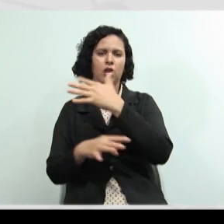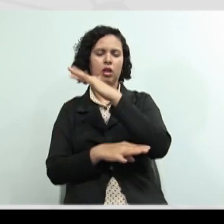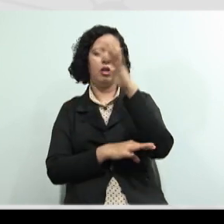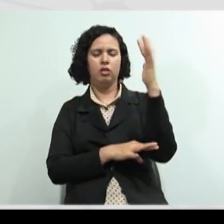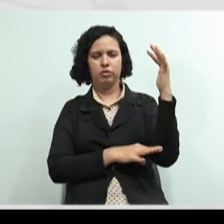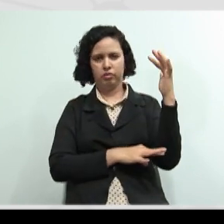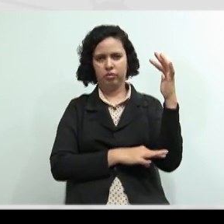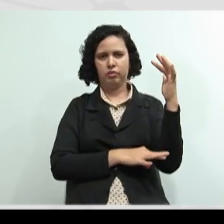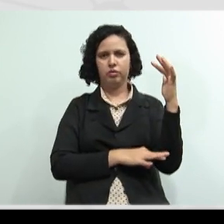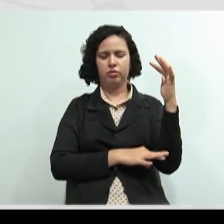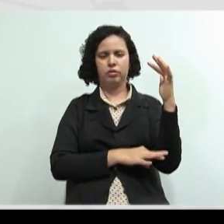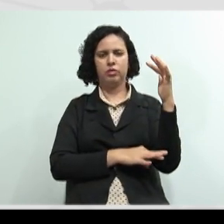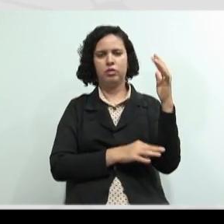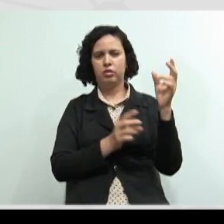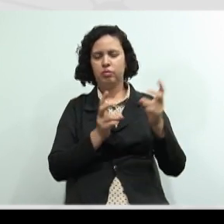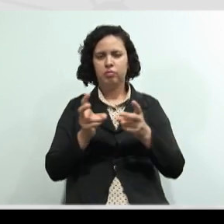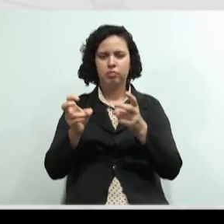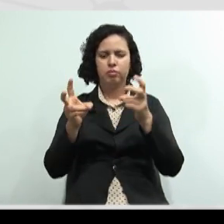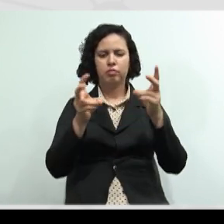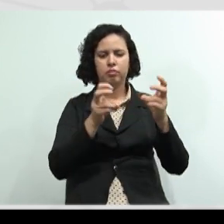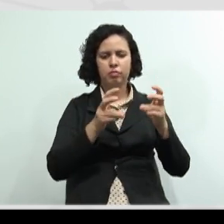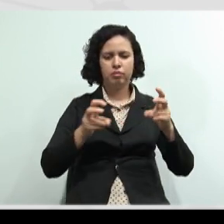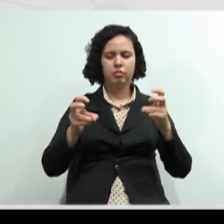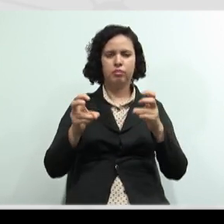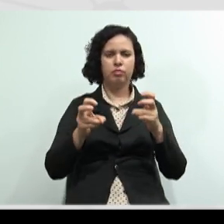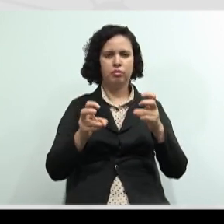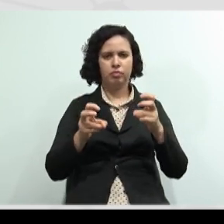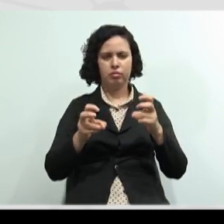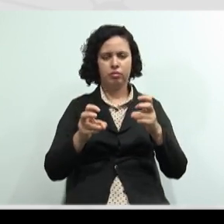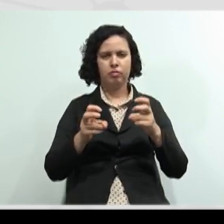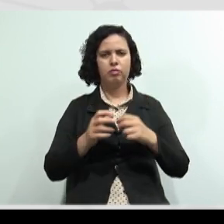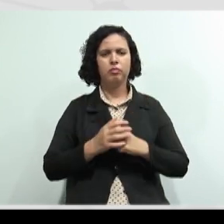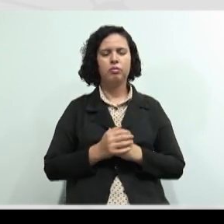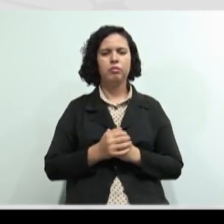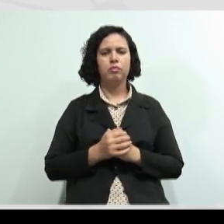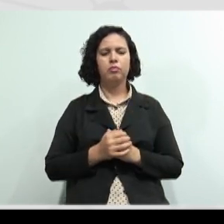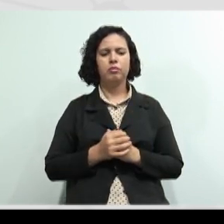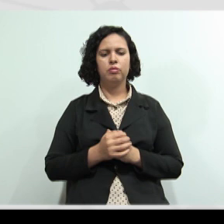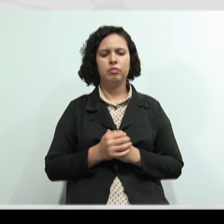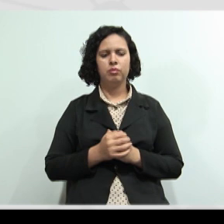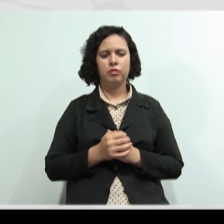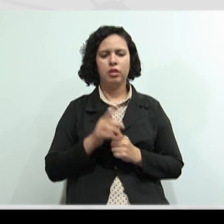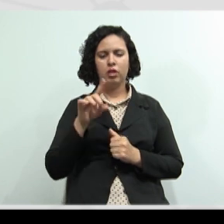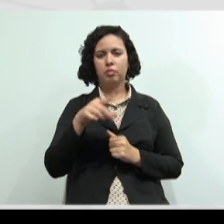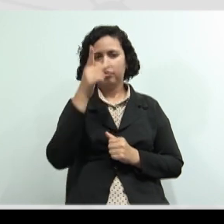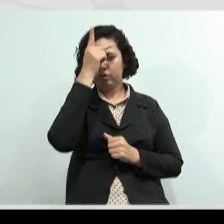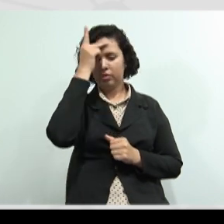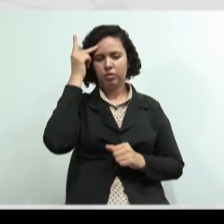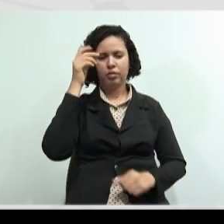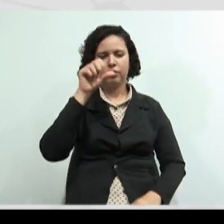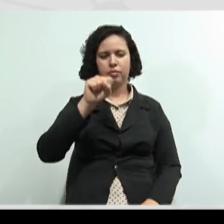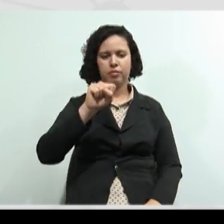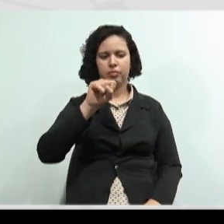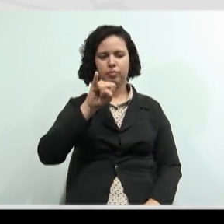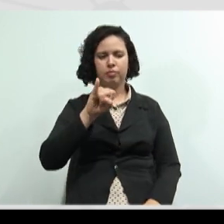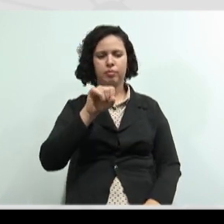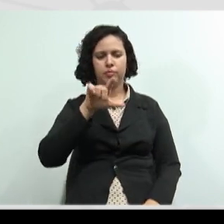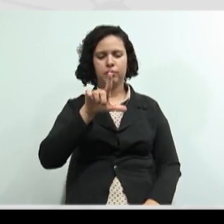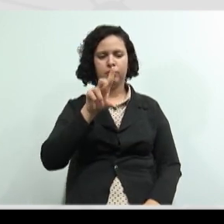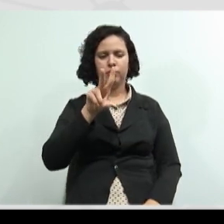vegetal controlado, com projeto, né, de manejo. Então, os silvicultores podem ser considerados agricultores familiares.